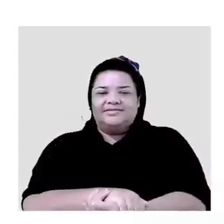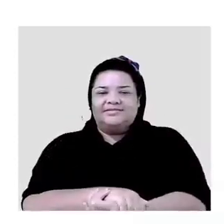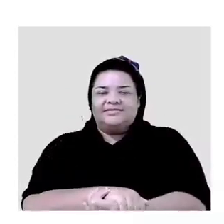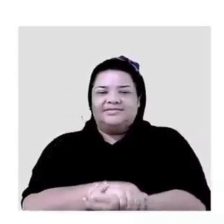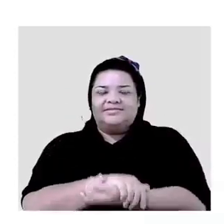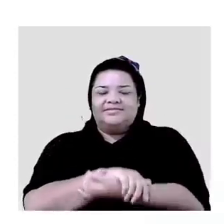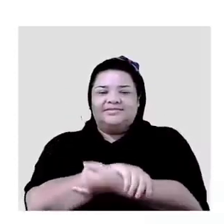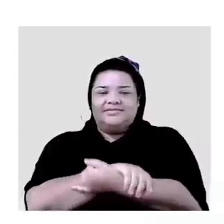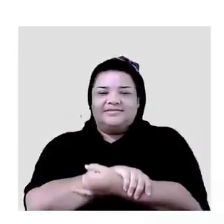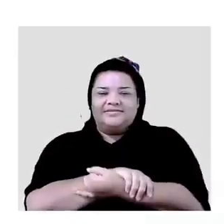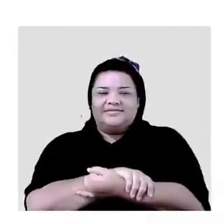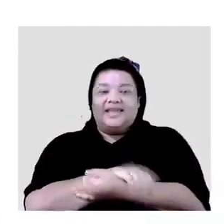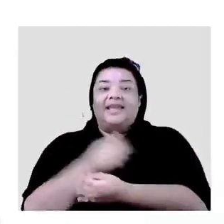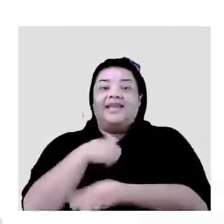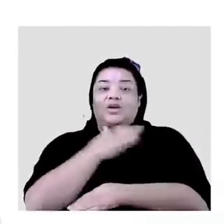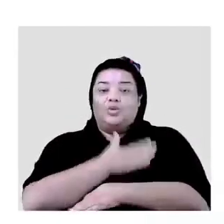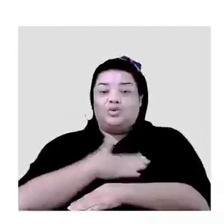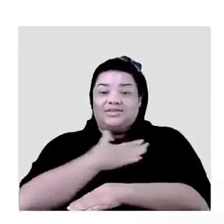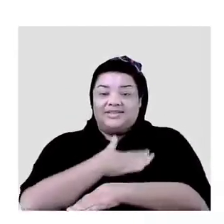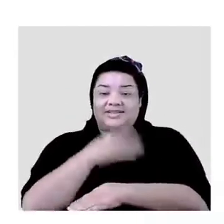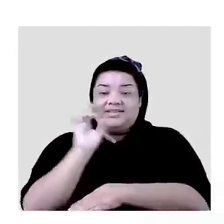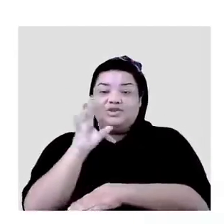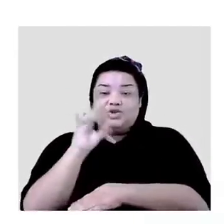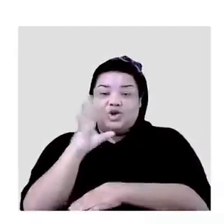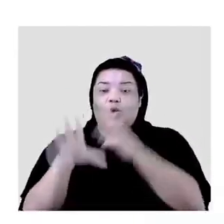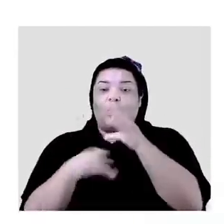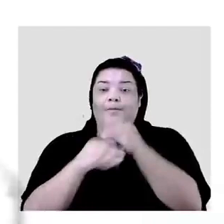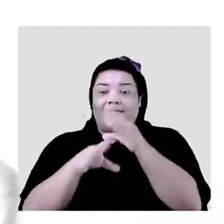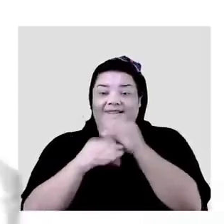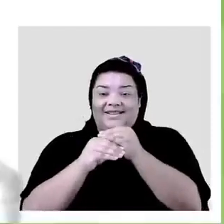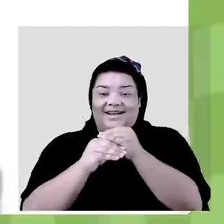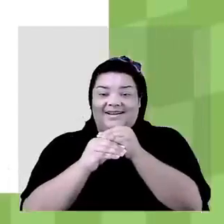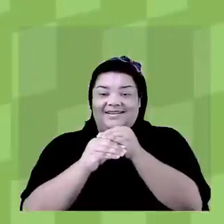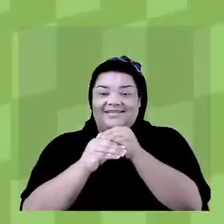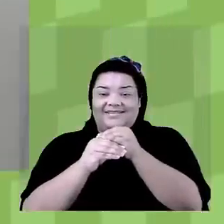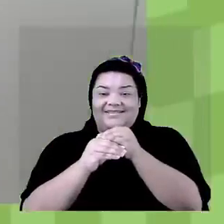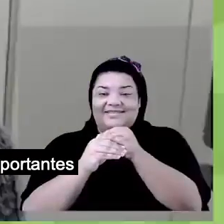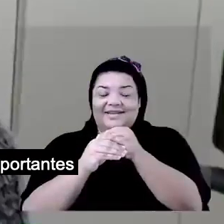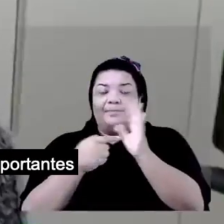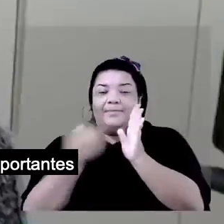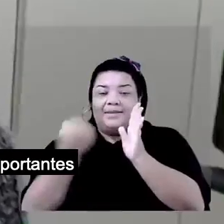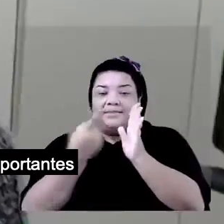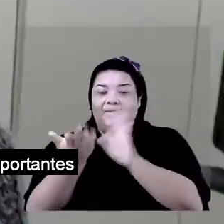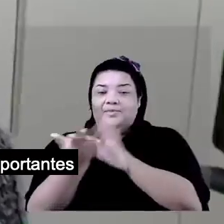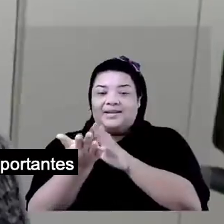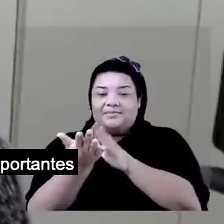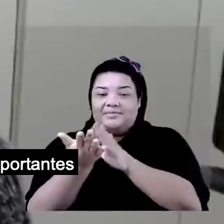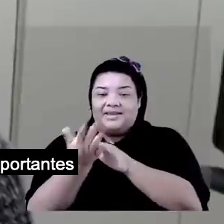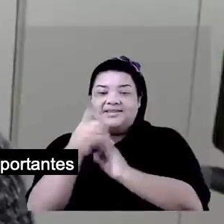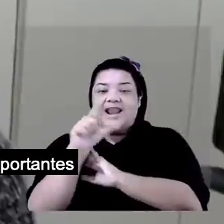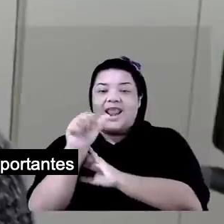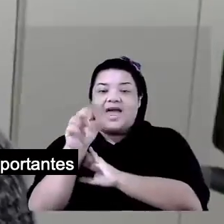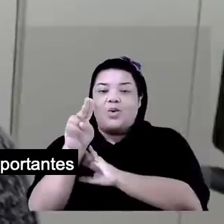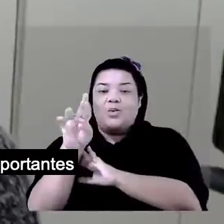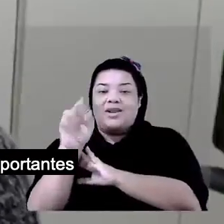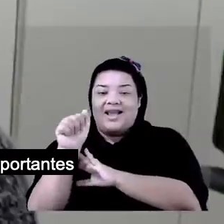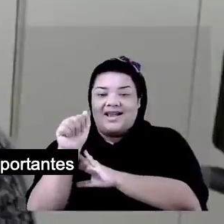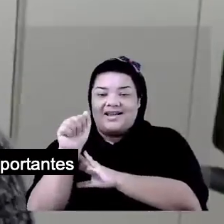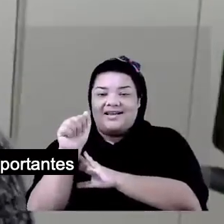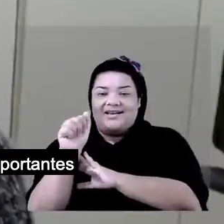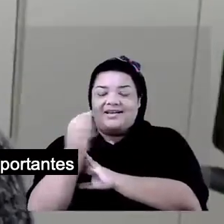Eu gostaria só de complementar algo que... Denise Cavalcante, secretária de Infraestrutura e Meio Ambiente do Estado de São Paulo. Que um monte de gente vai querer